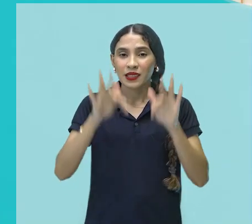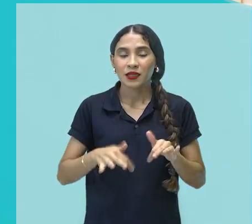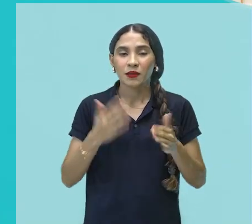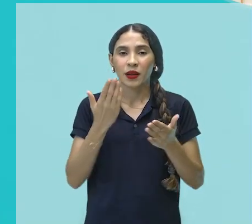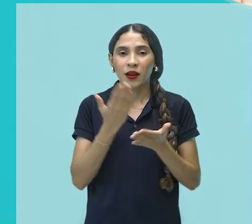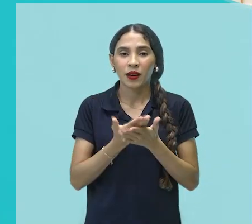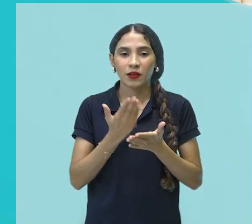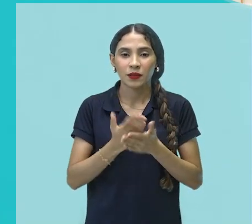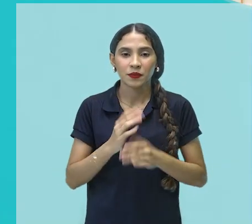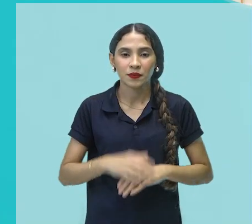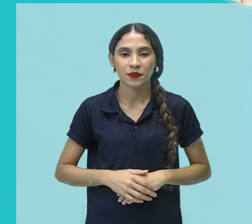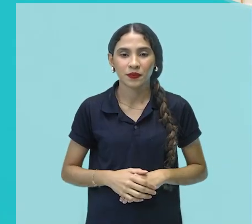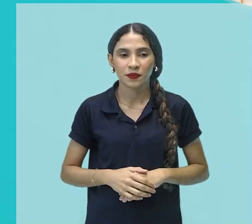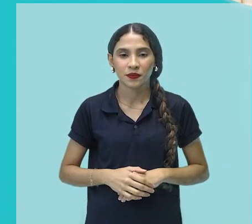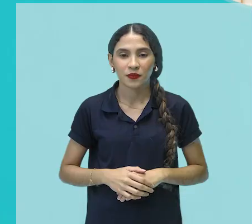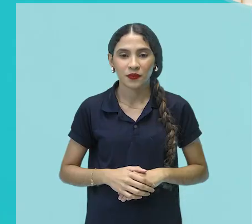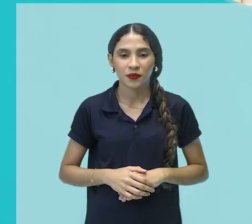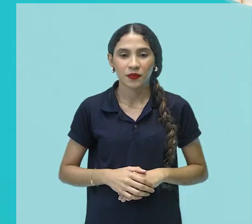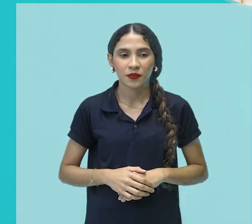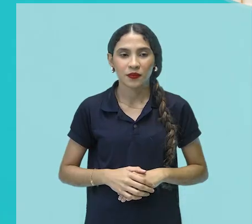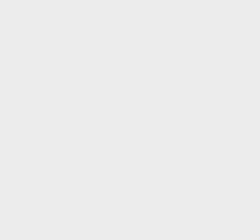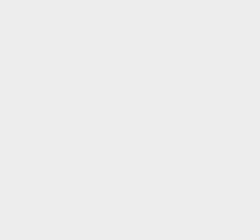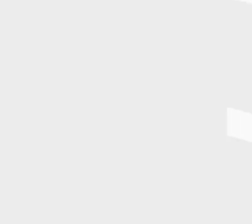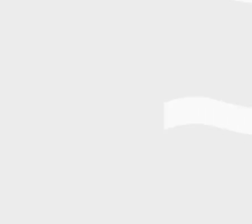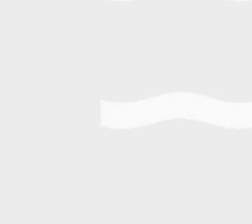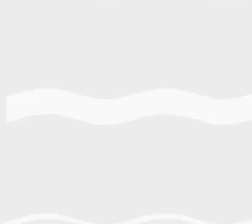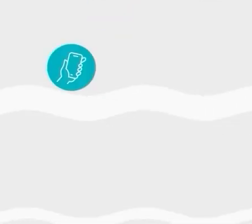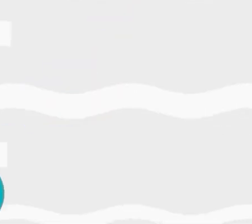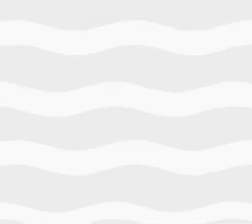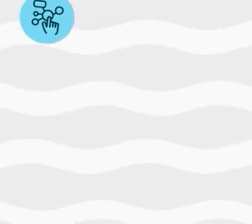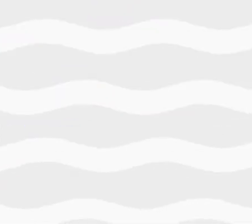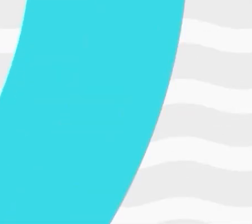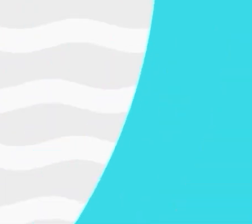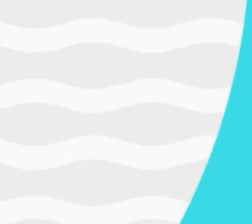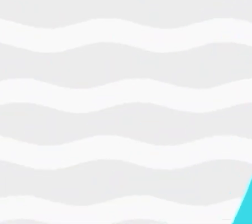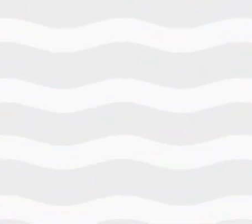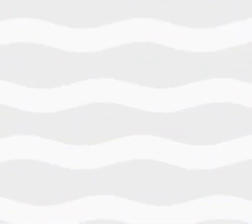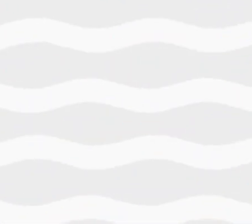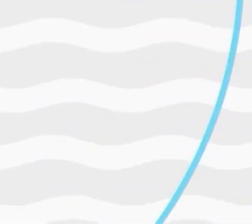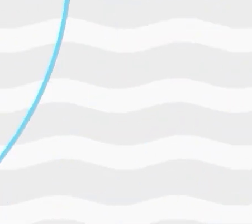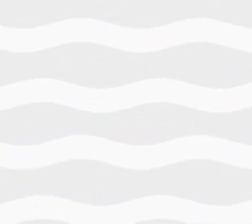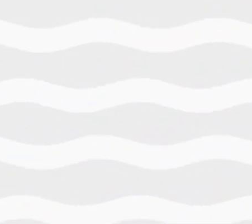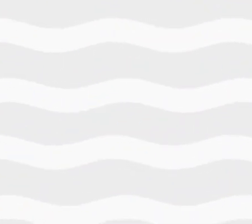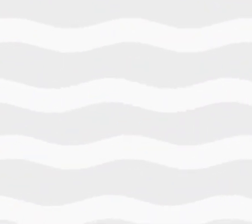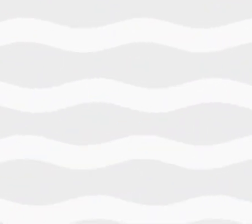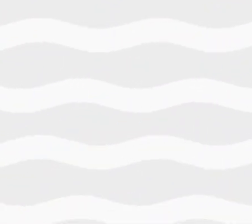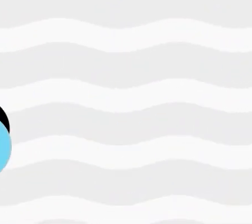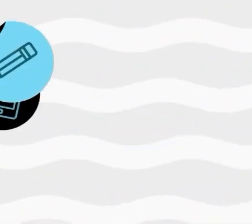assim finalizamos a nossa aula.